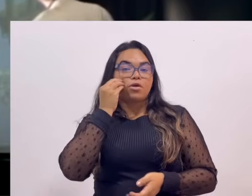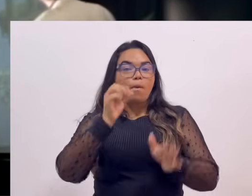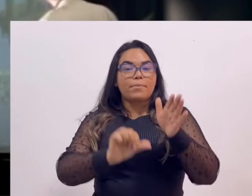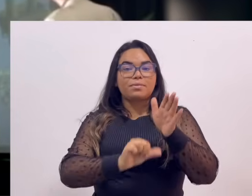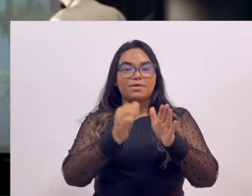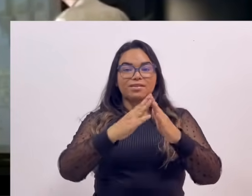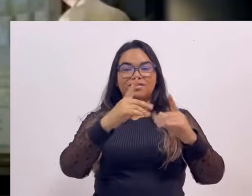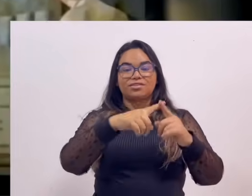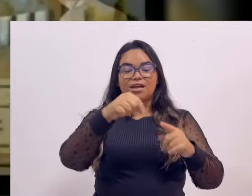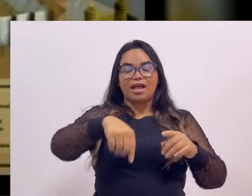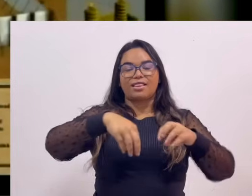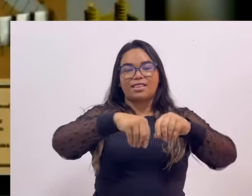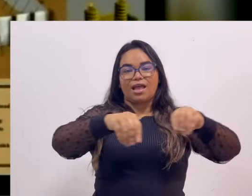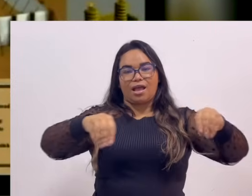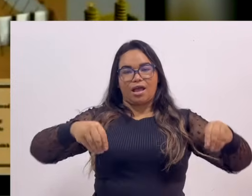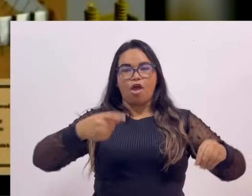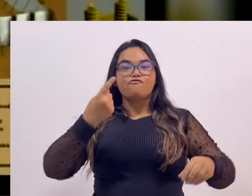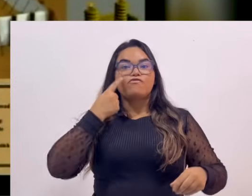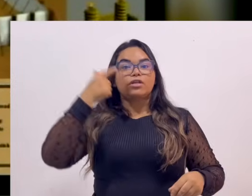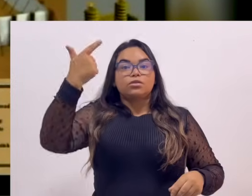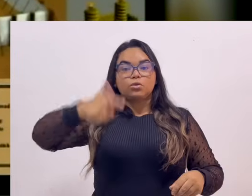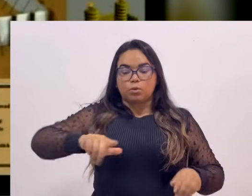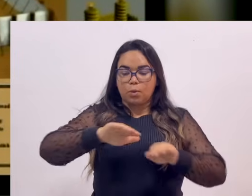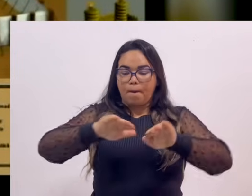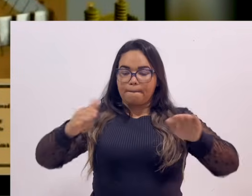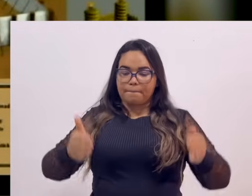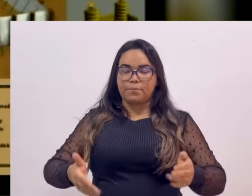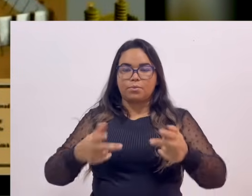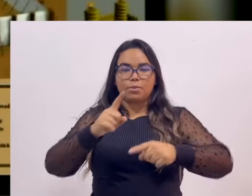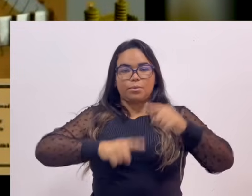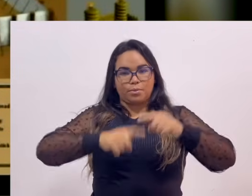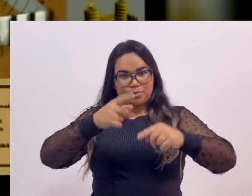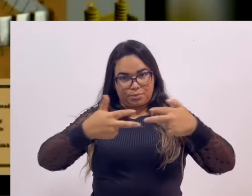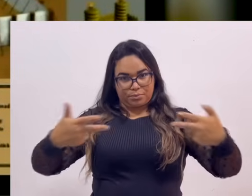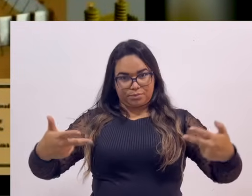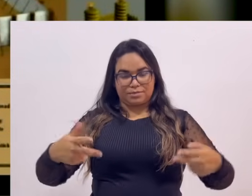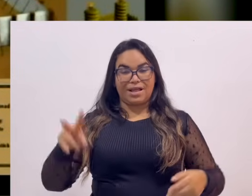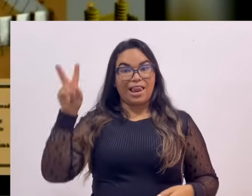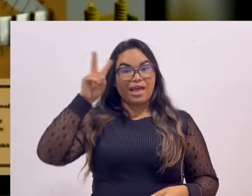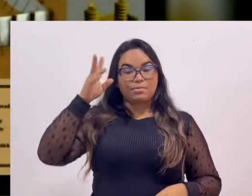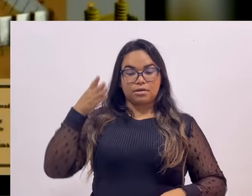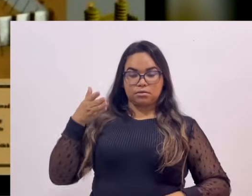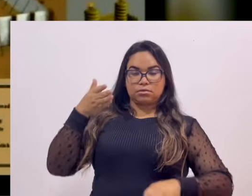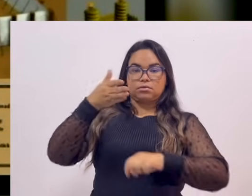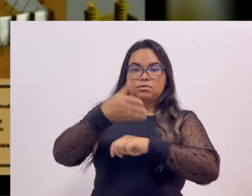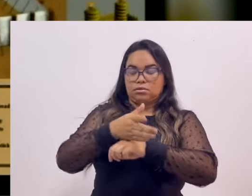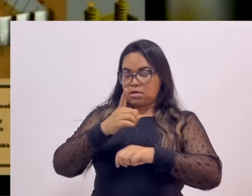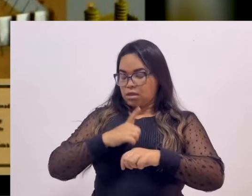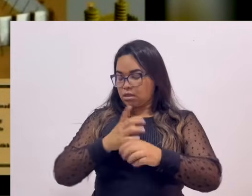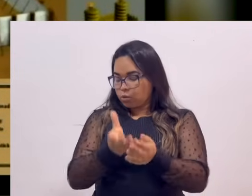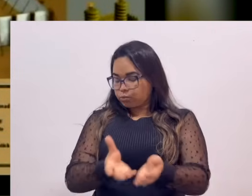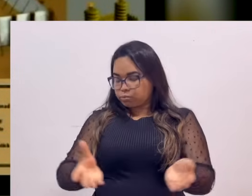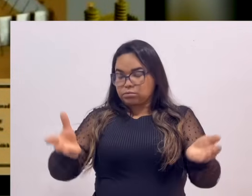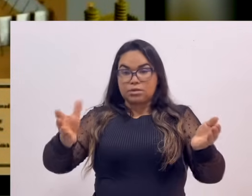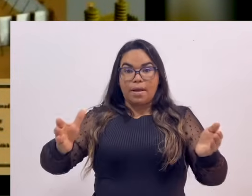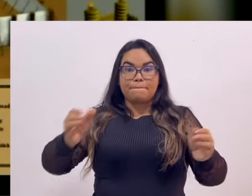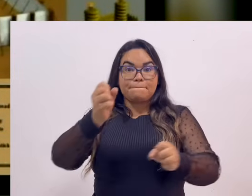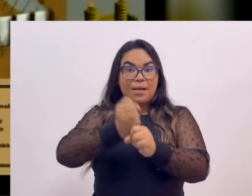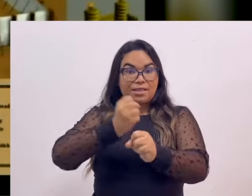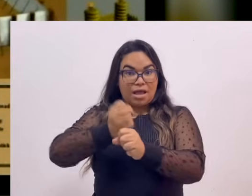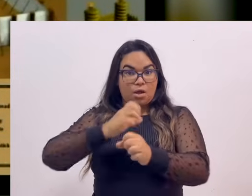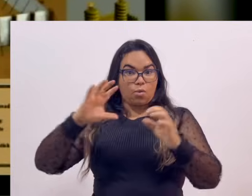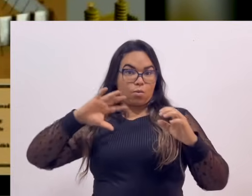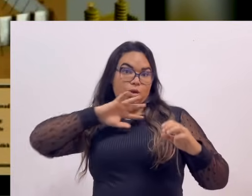primeiro tabernáculo. Vejamos os móveis mais uma vez. Quando se entra havia um altar de